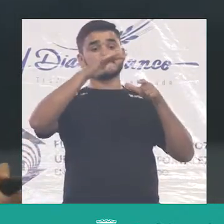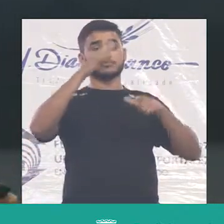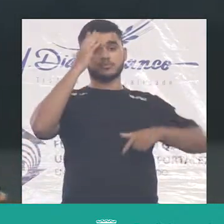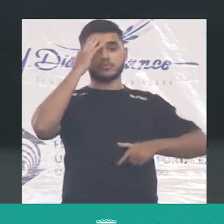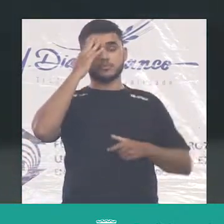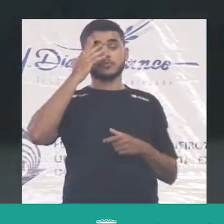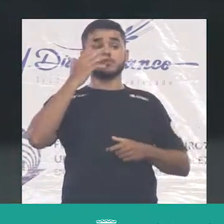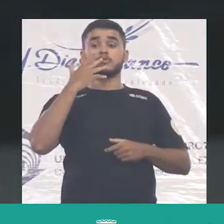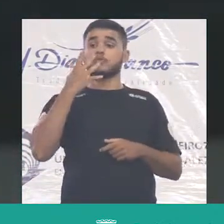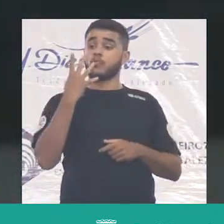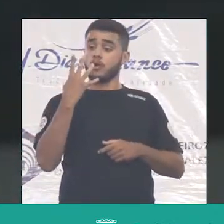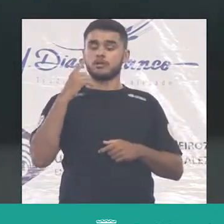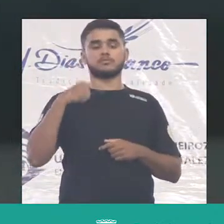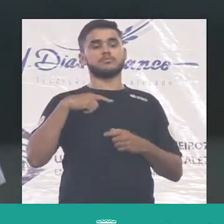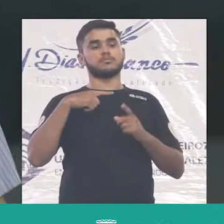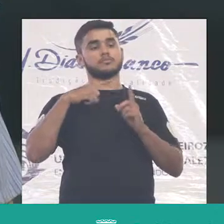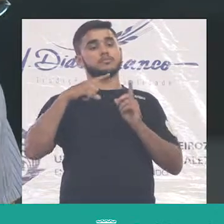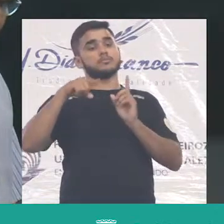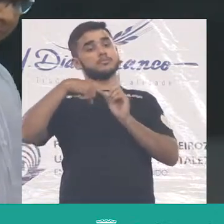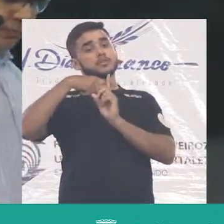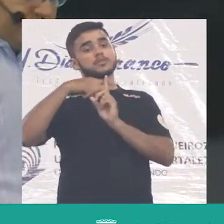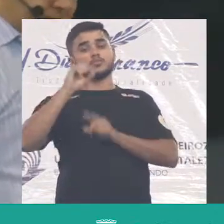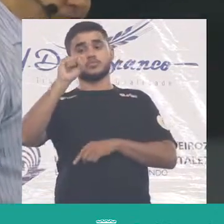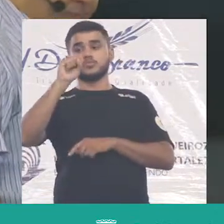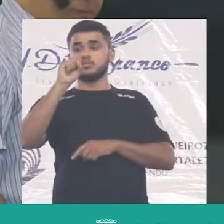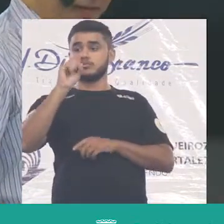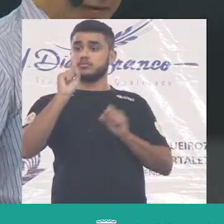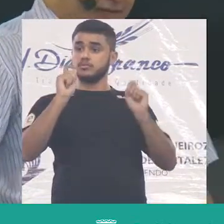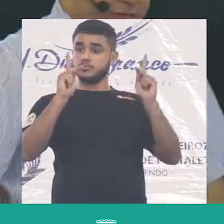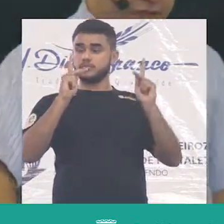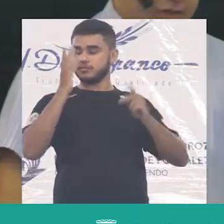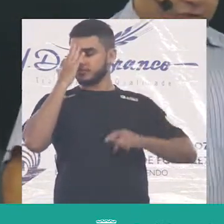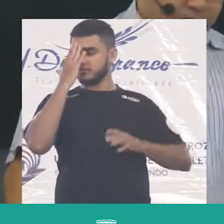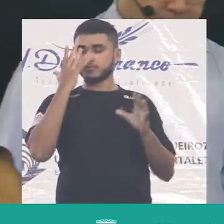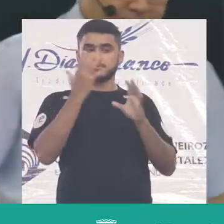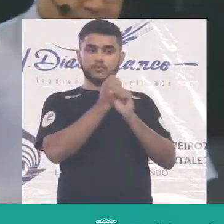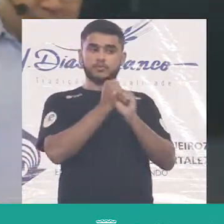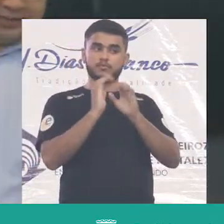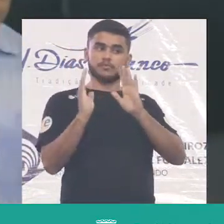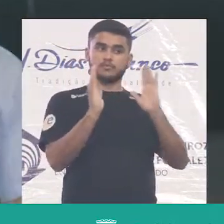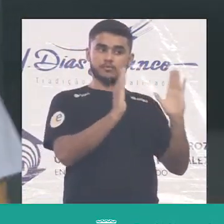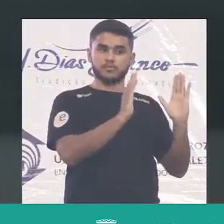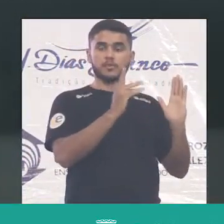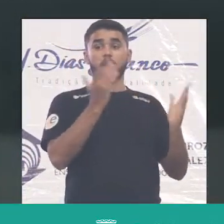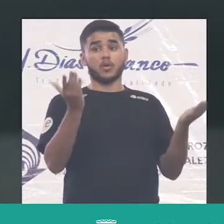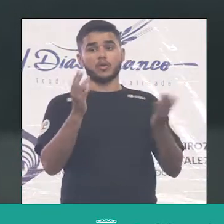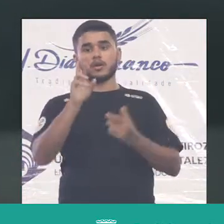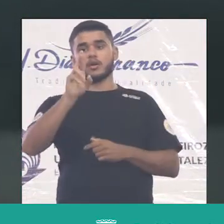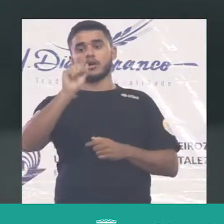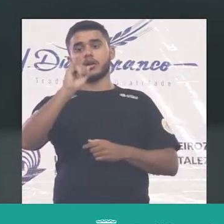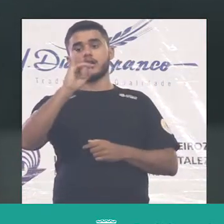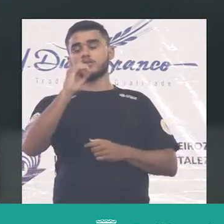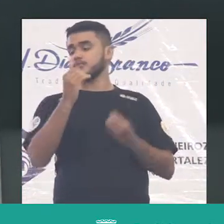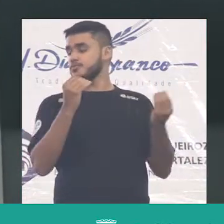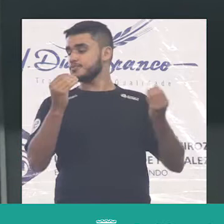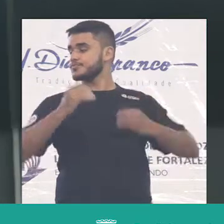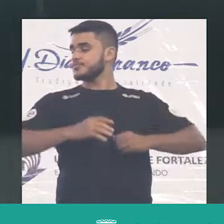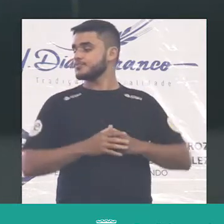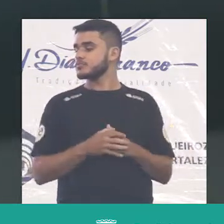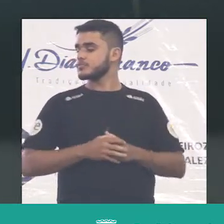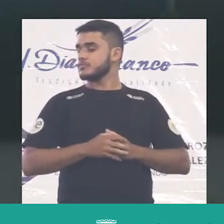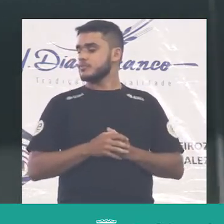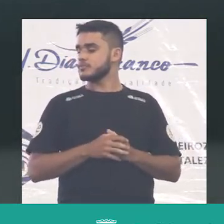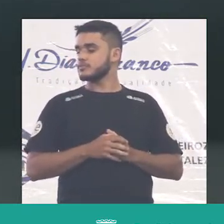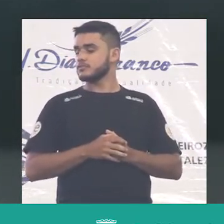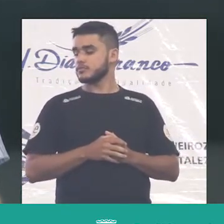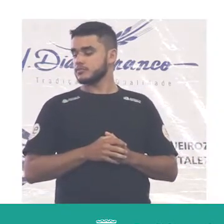raios. E é isso que eu vou fazer, ó. Para quem não enxergou, está aí a informação.